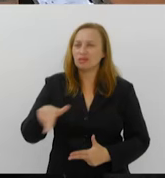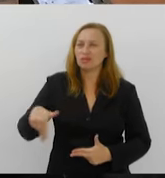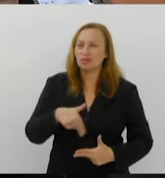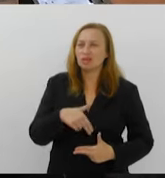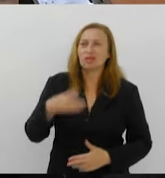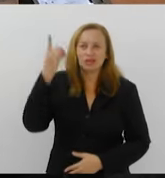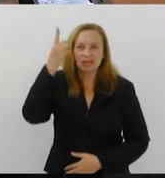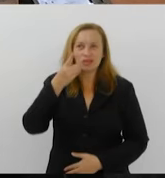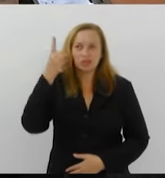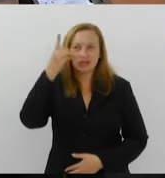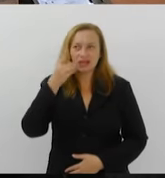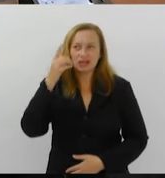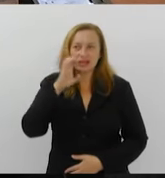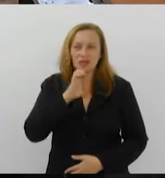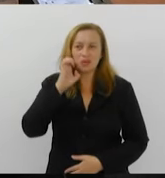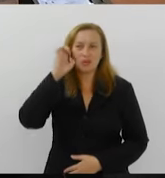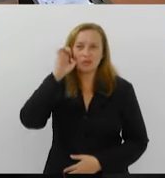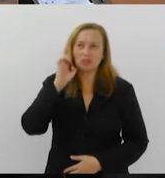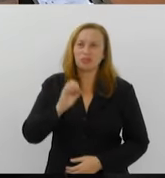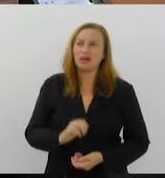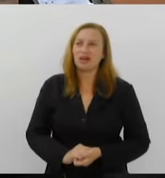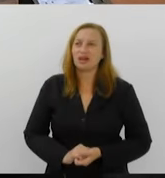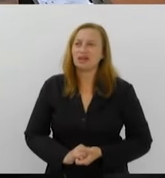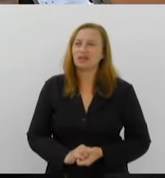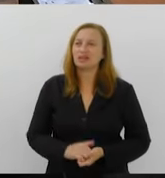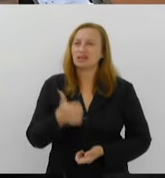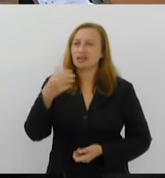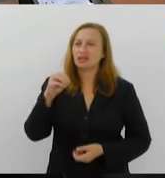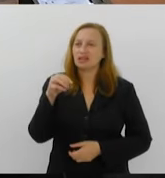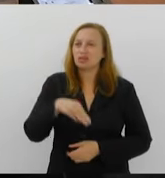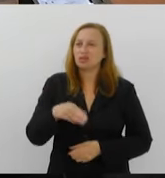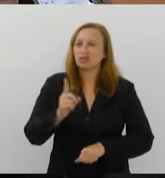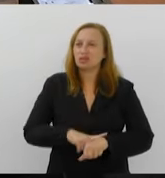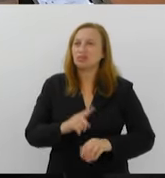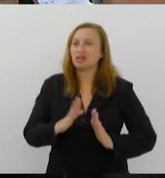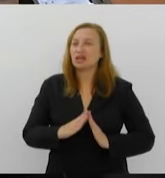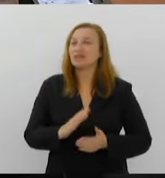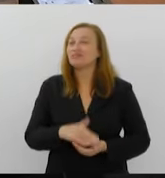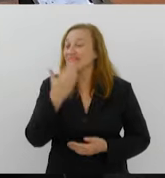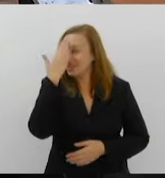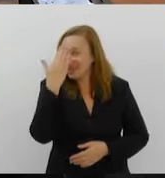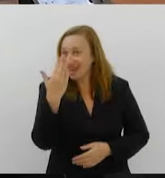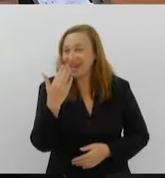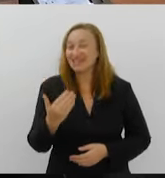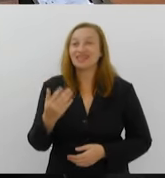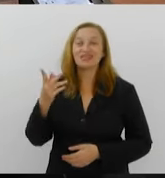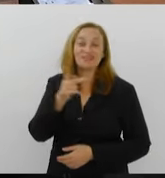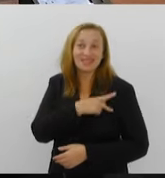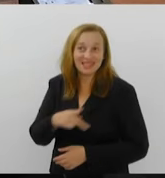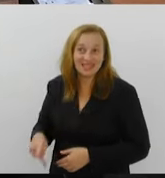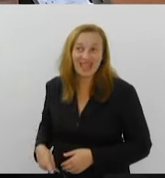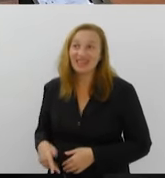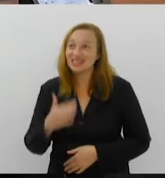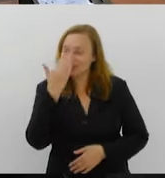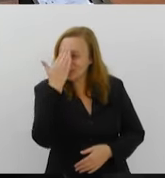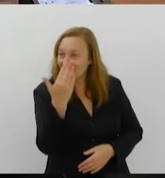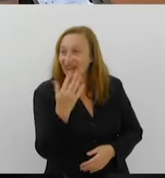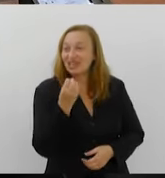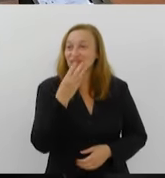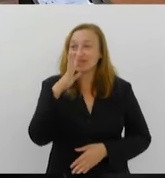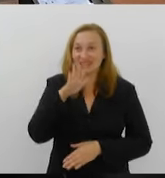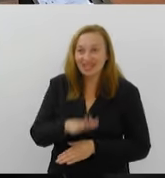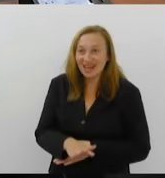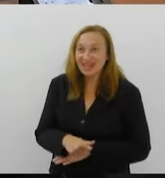é a nobre deputada Érica Takimoto, que dispõe de 10 minutos. Obrigada, presidente. Boa